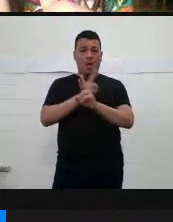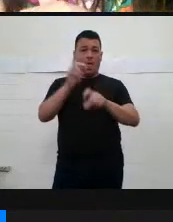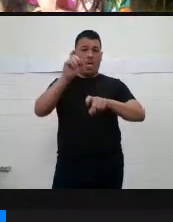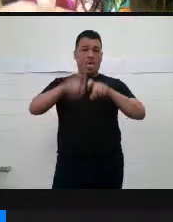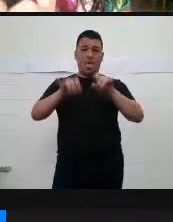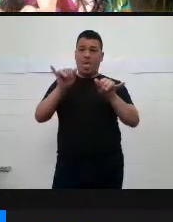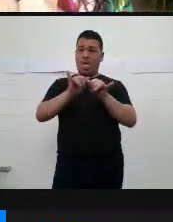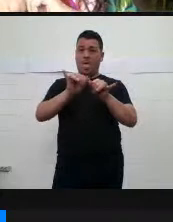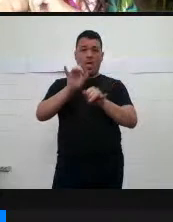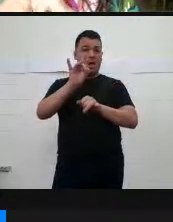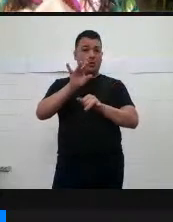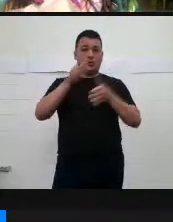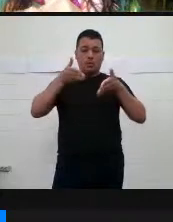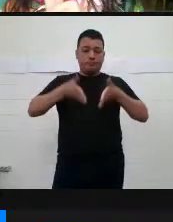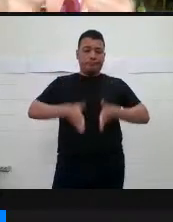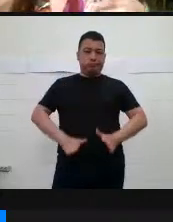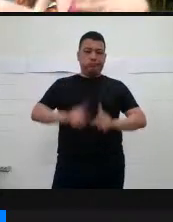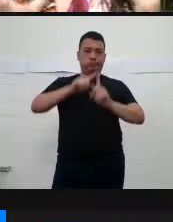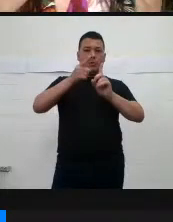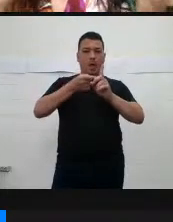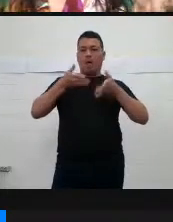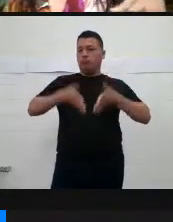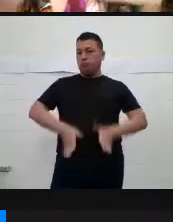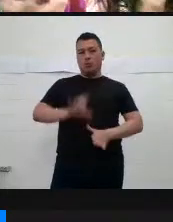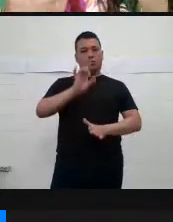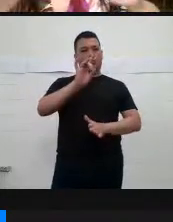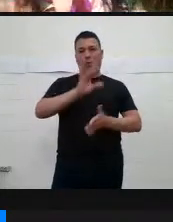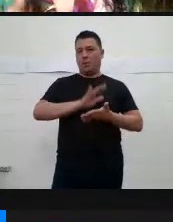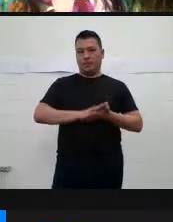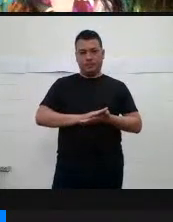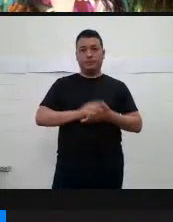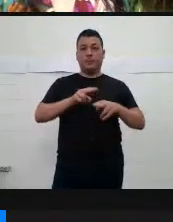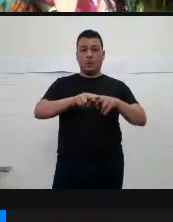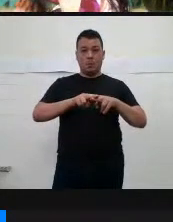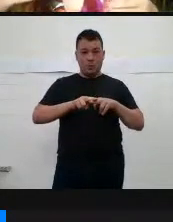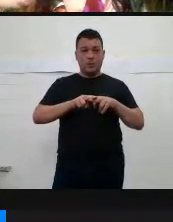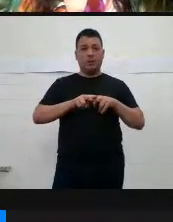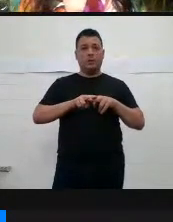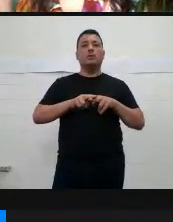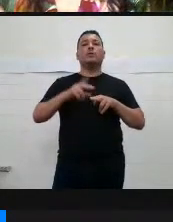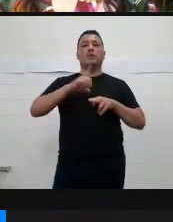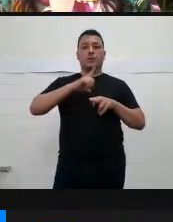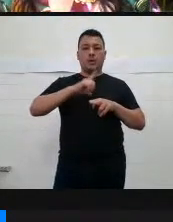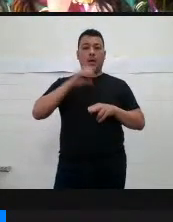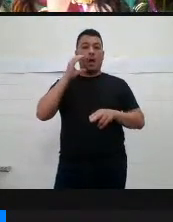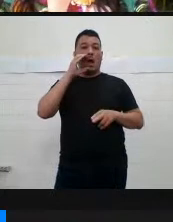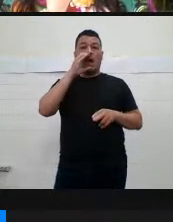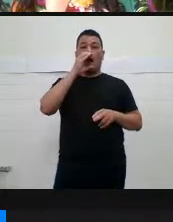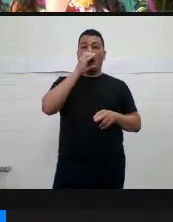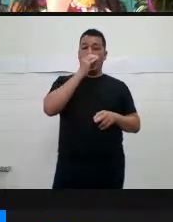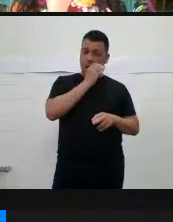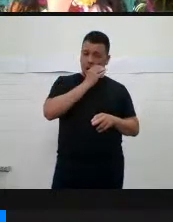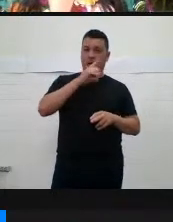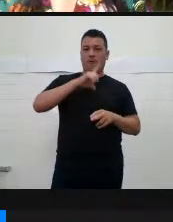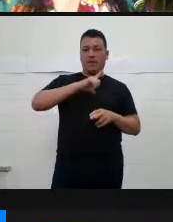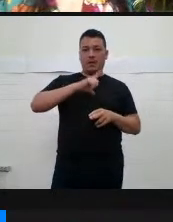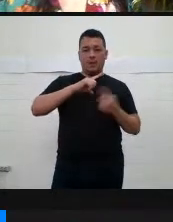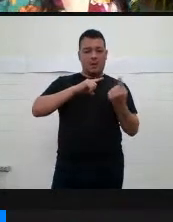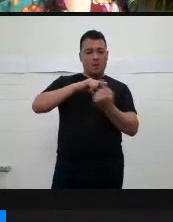a reprodução. E aí, claro, todo jogo de calor vai ter um